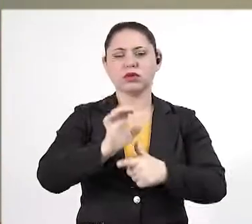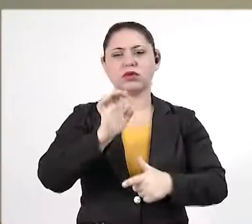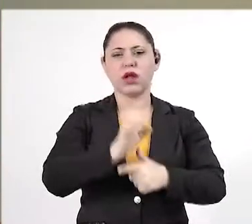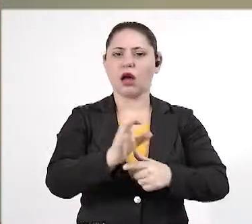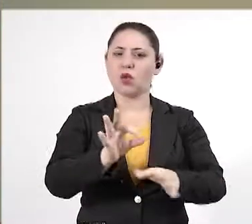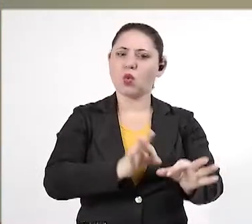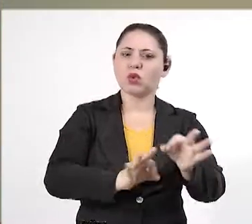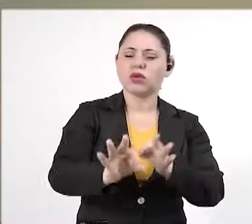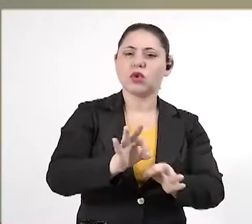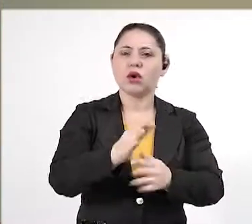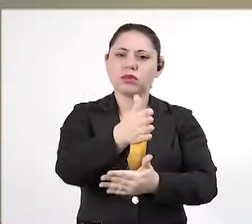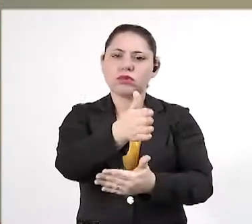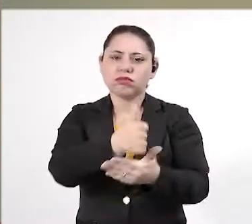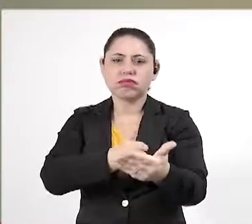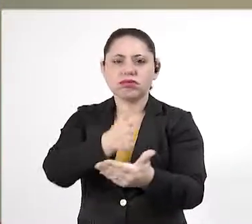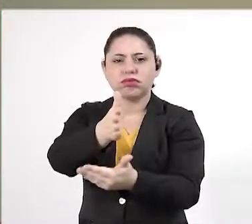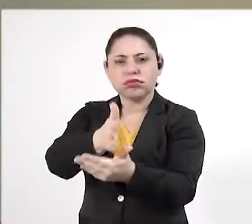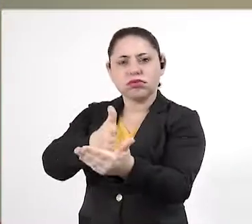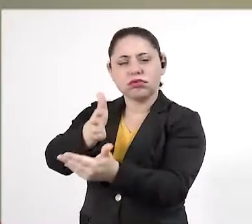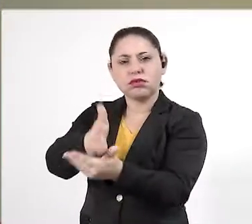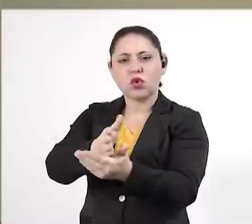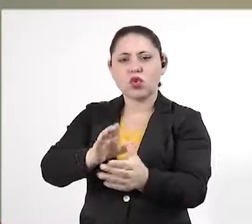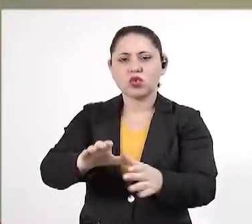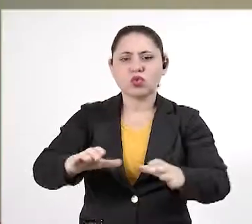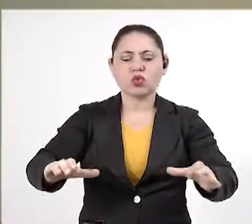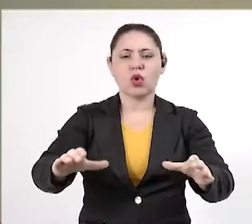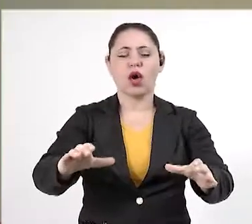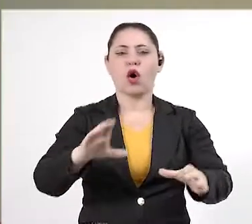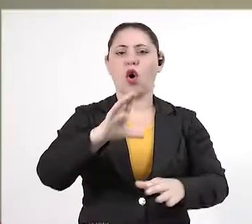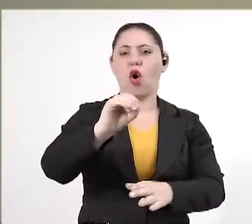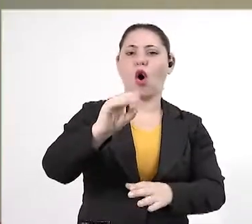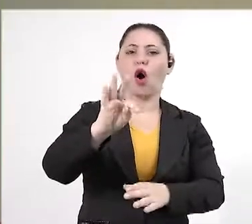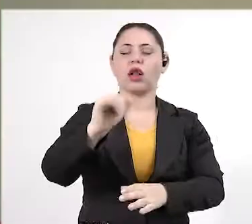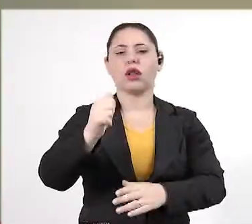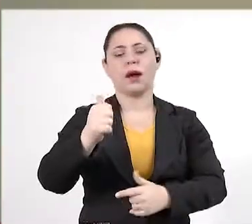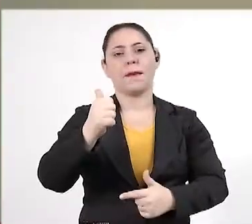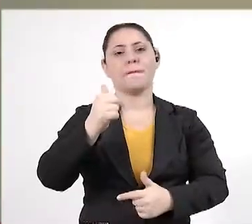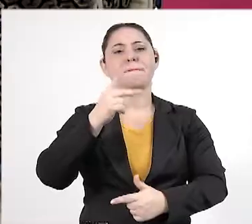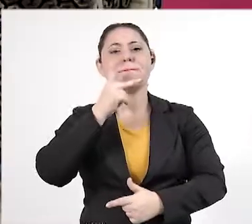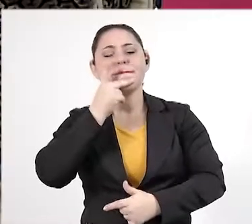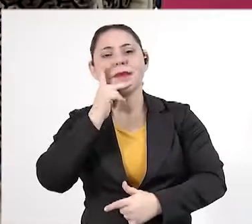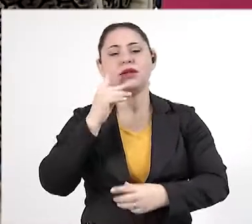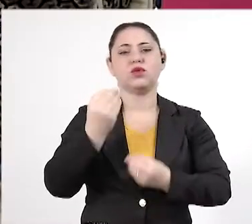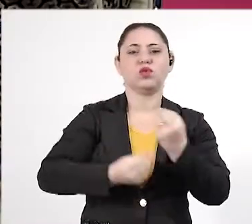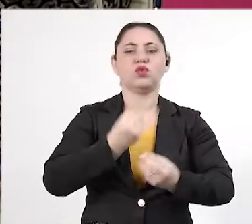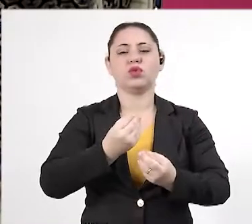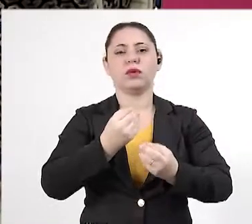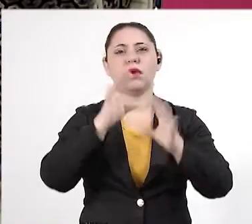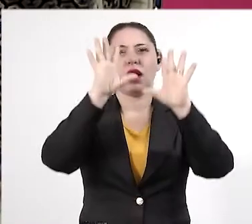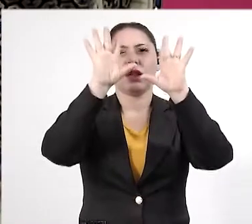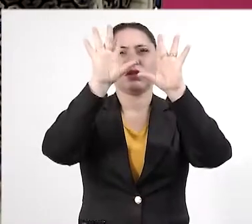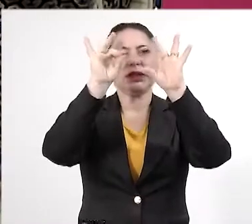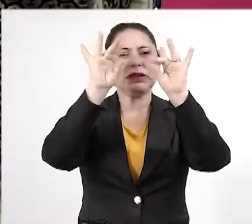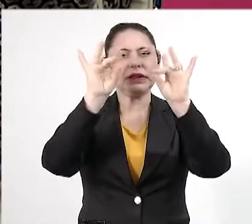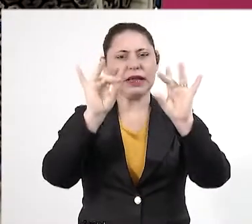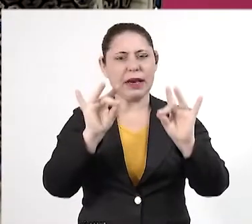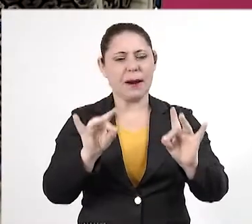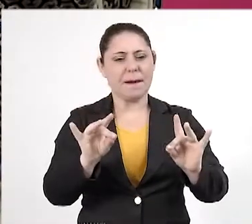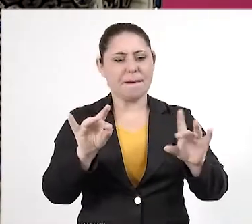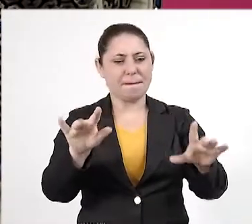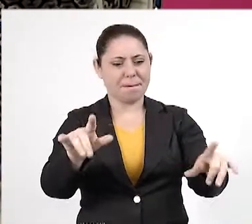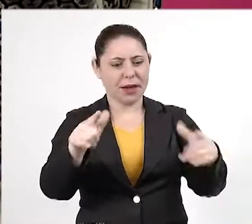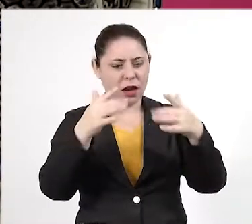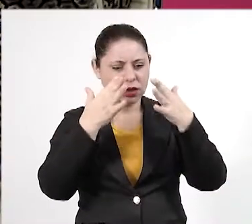Estado, como que são feitas as divisões de cotas partidárias, enfim, é uma série de detalhes que a gente